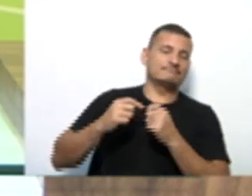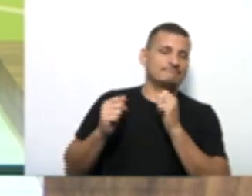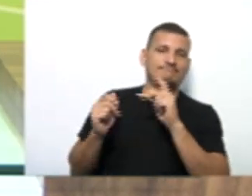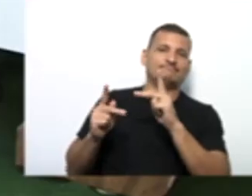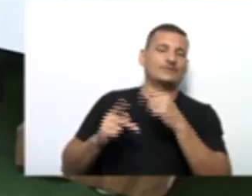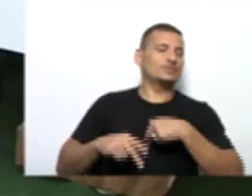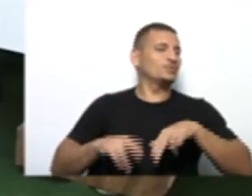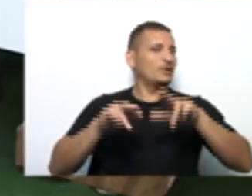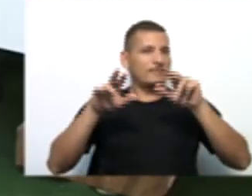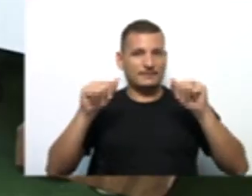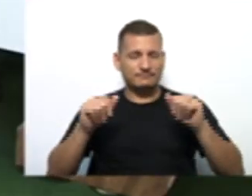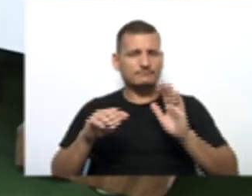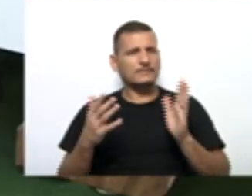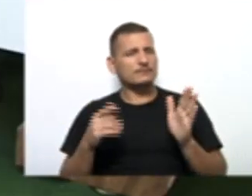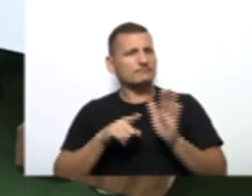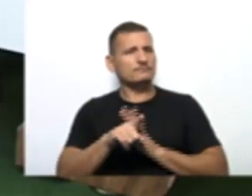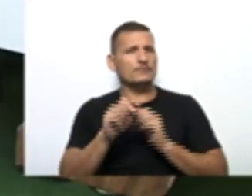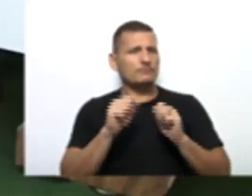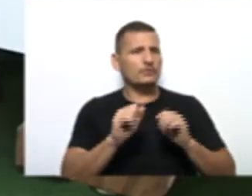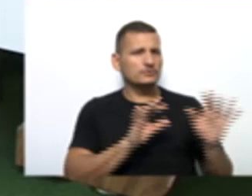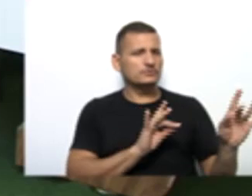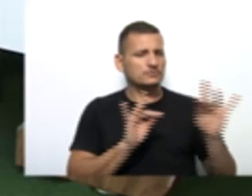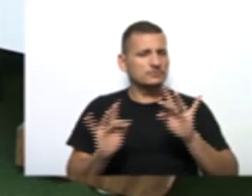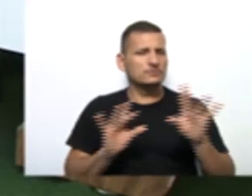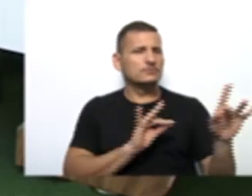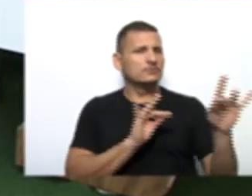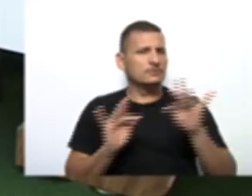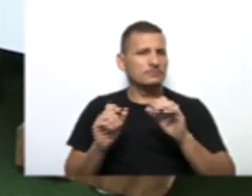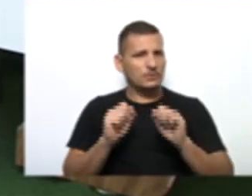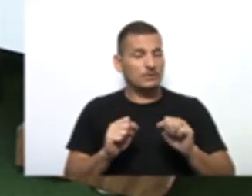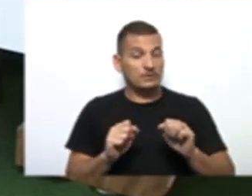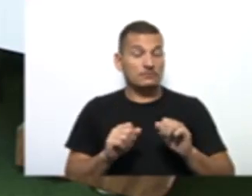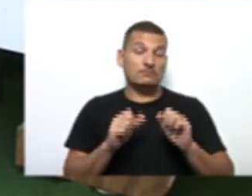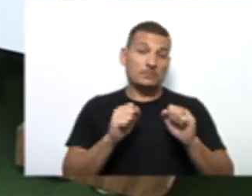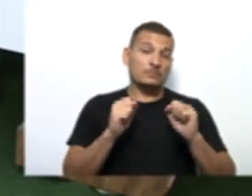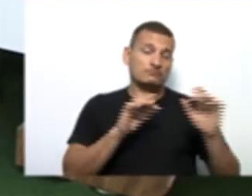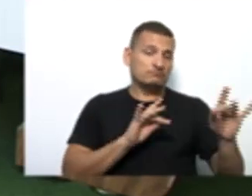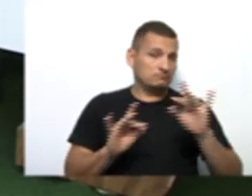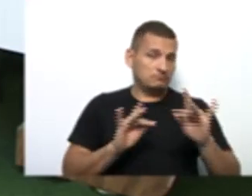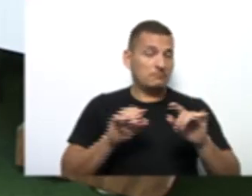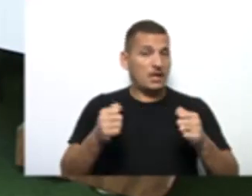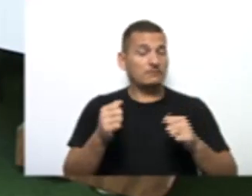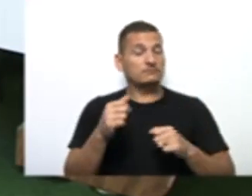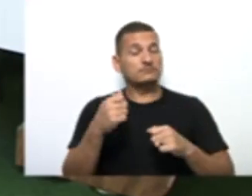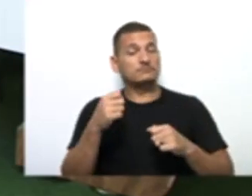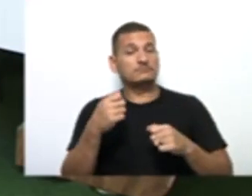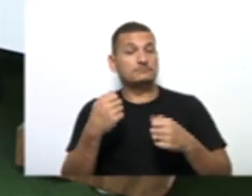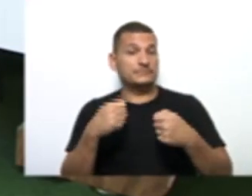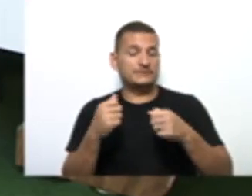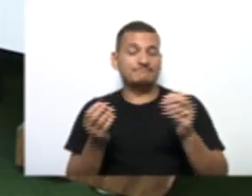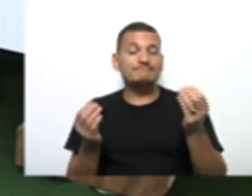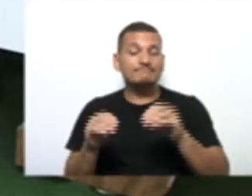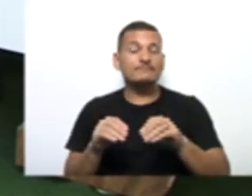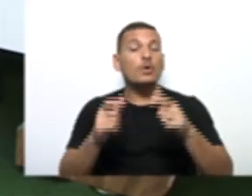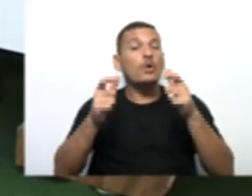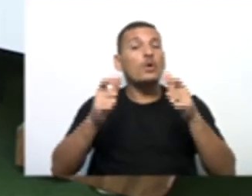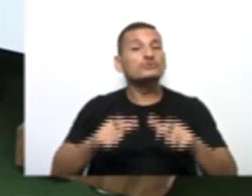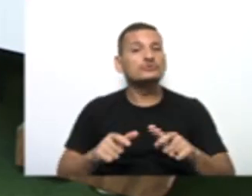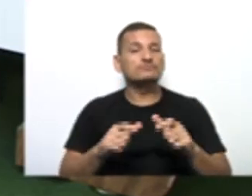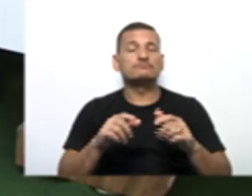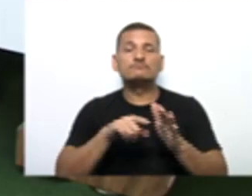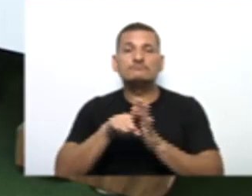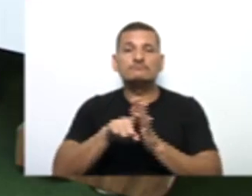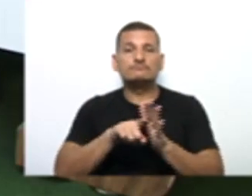Mas eu posso copiar e colar, não posso? Pode, professora, desde que você cite a fonte. Muito bem, desde que eu cite a fonte.